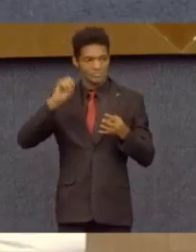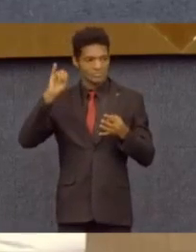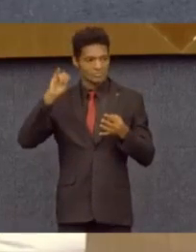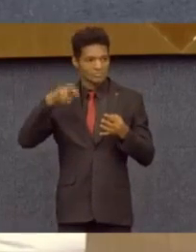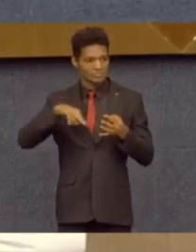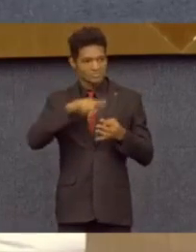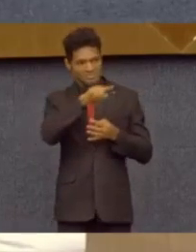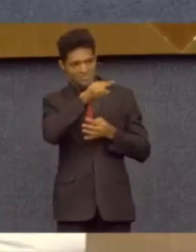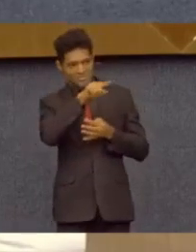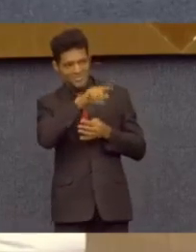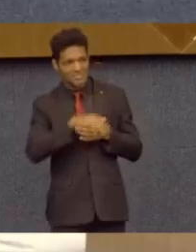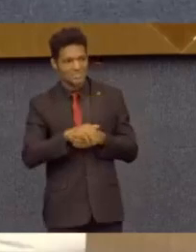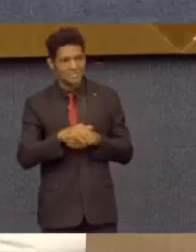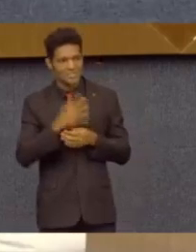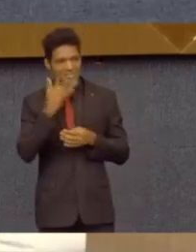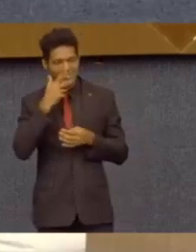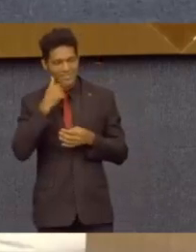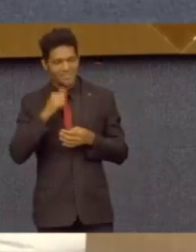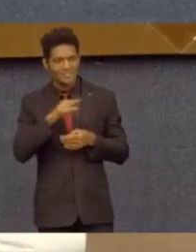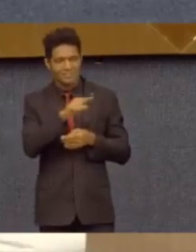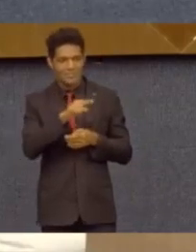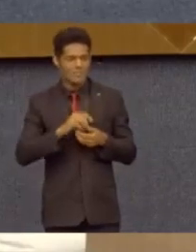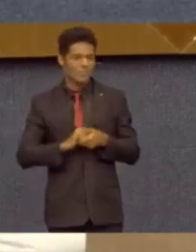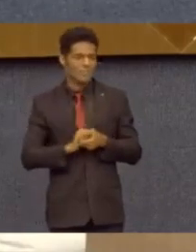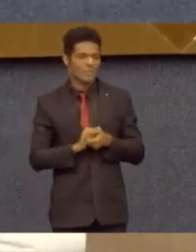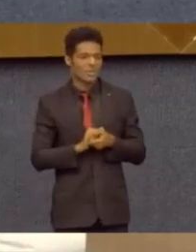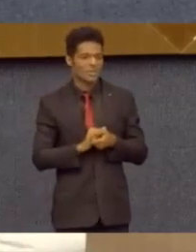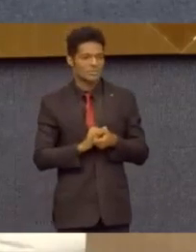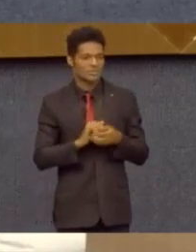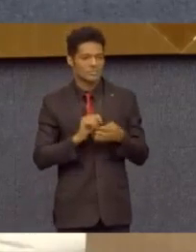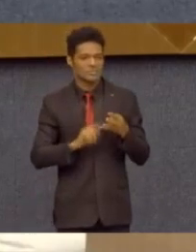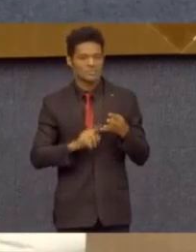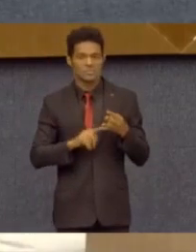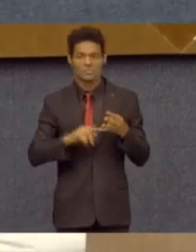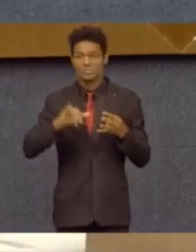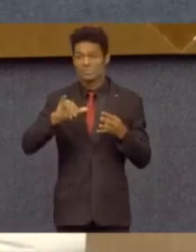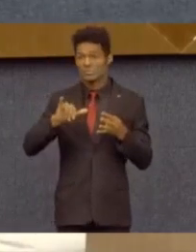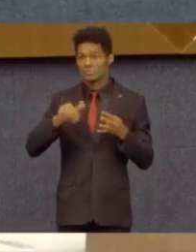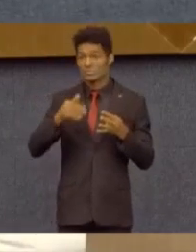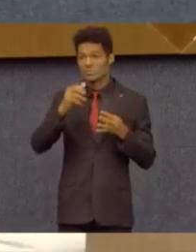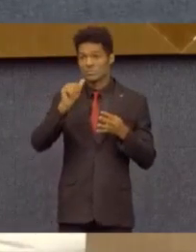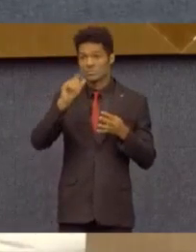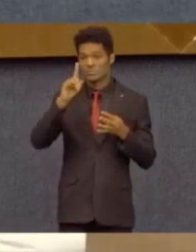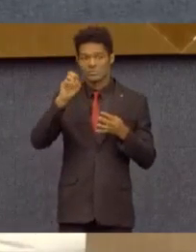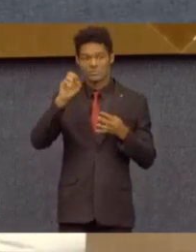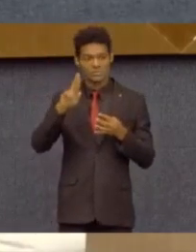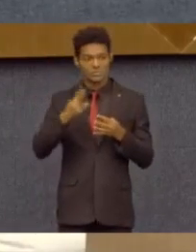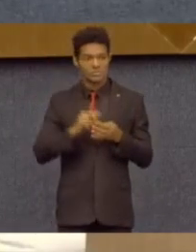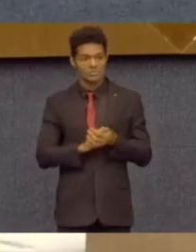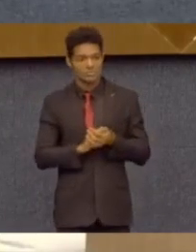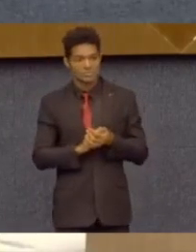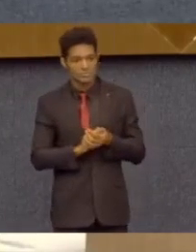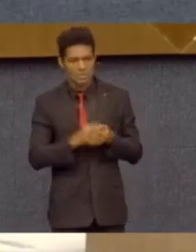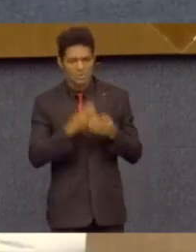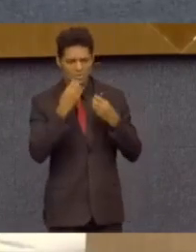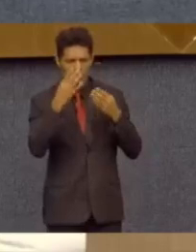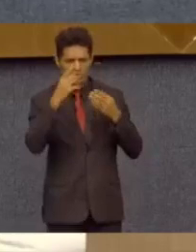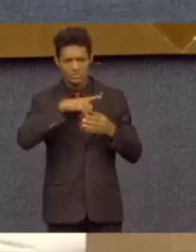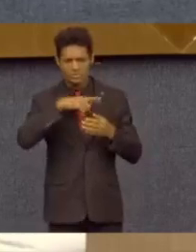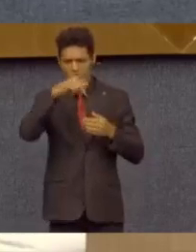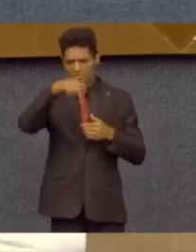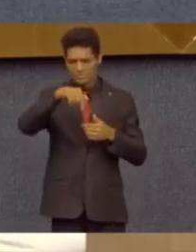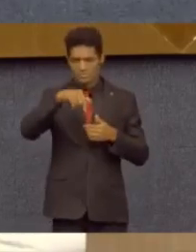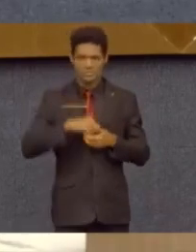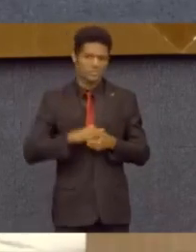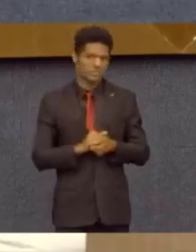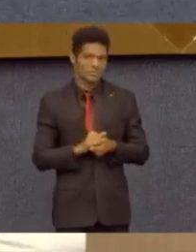aí, isso, Jaide Martins, o irmão, bom ter vocês aqui, tá?